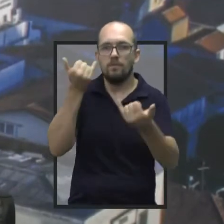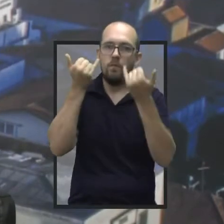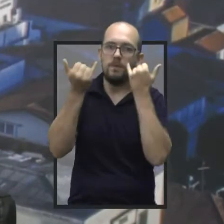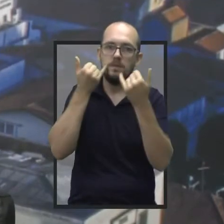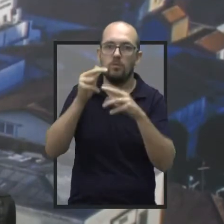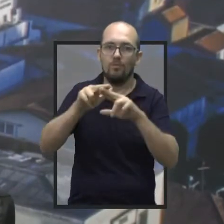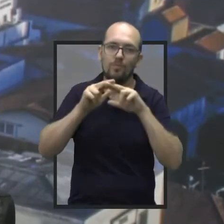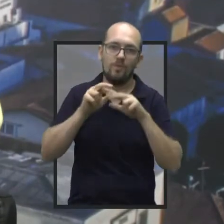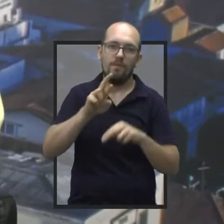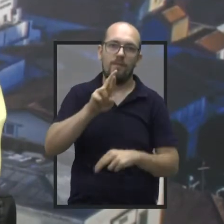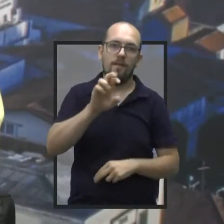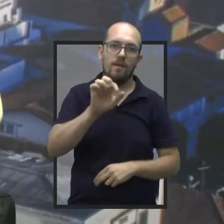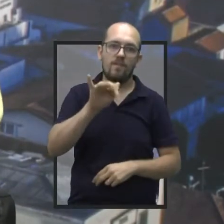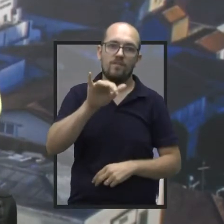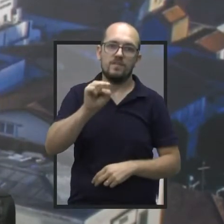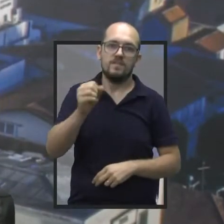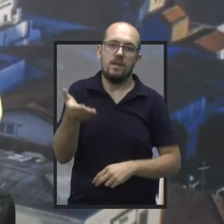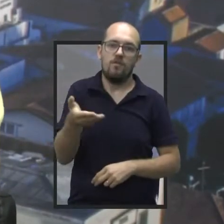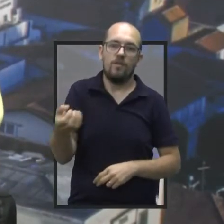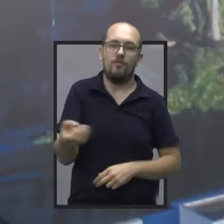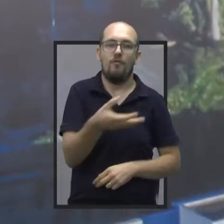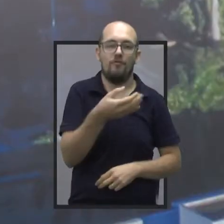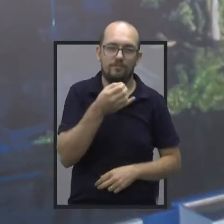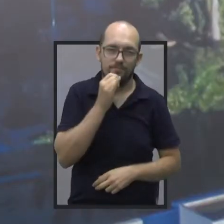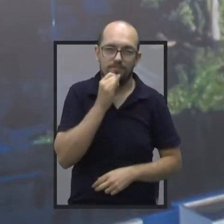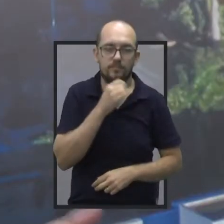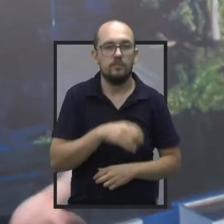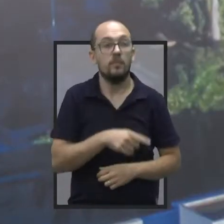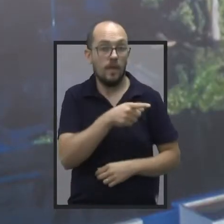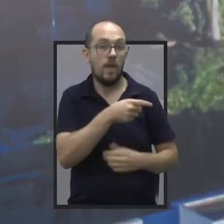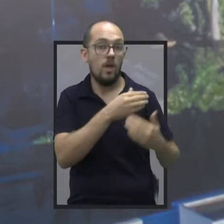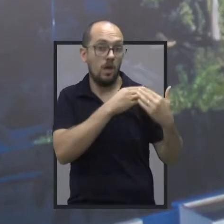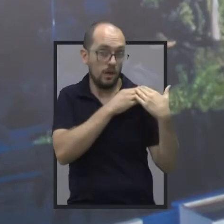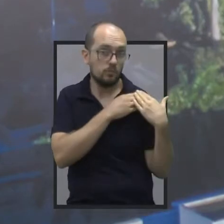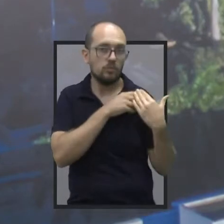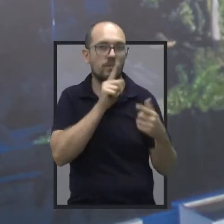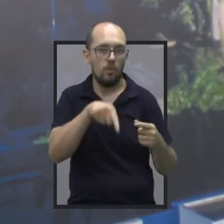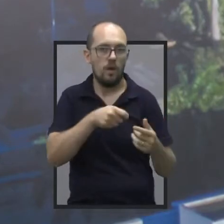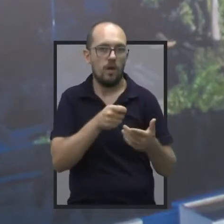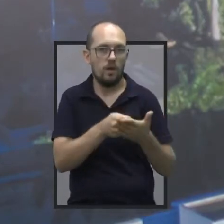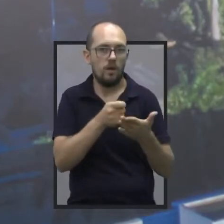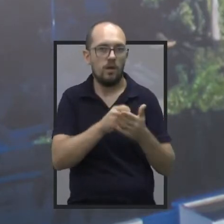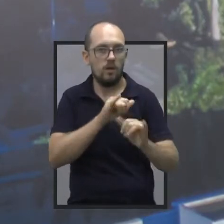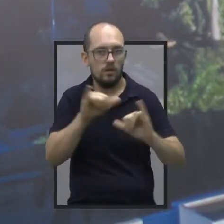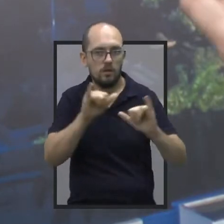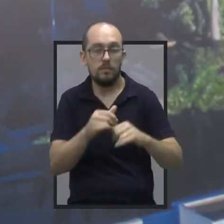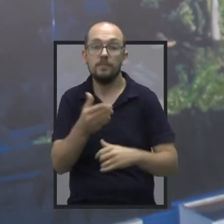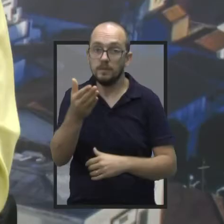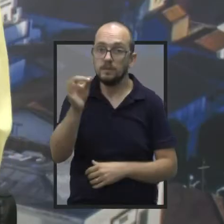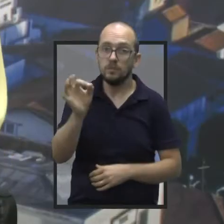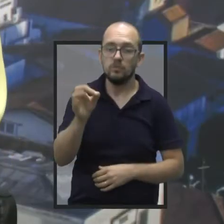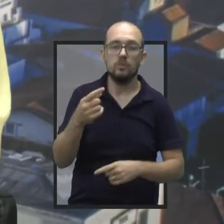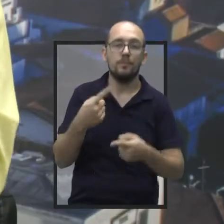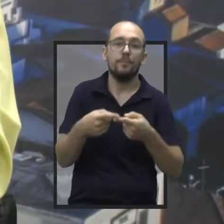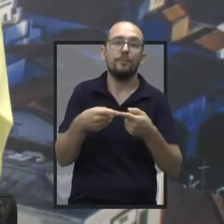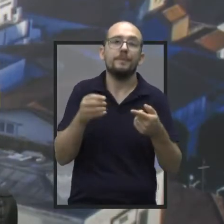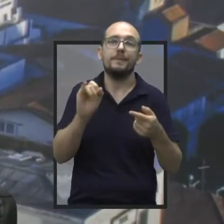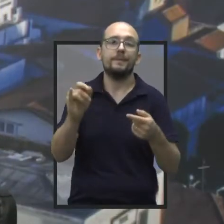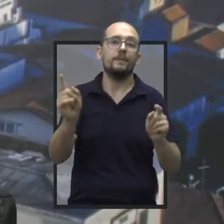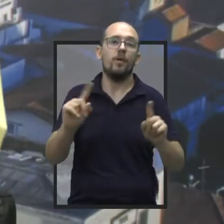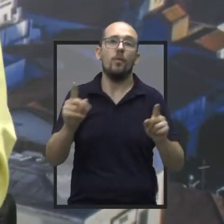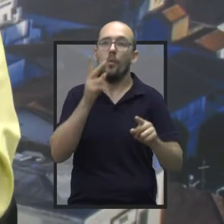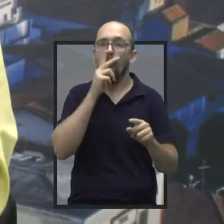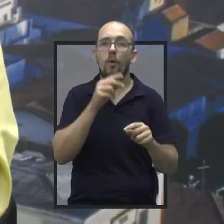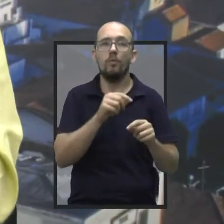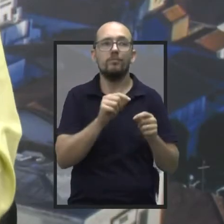essa prerrogativa que a lei está concedendo. Que a prefeitura é até dever do executivo. Exatamente. Dar publicidade, né? Para que senão a operação